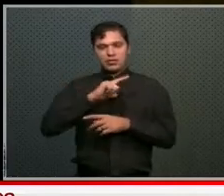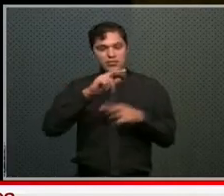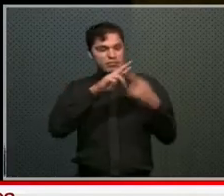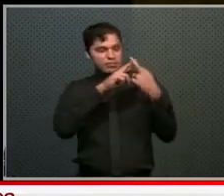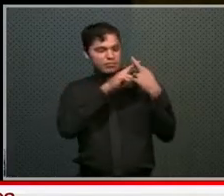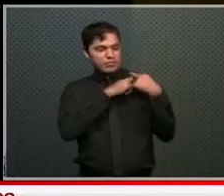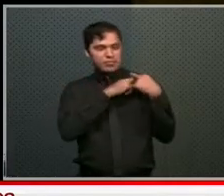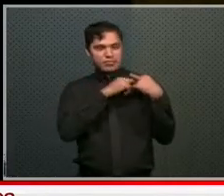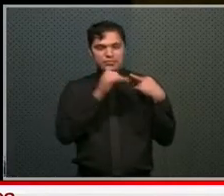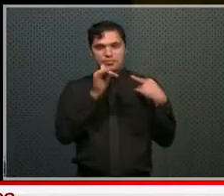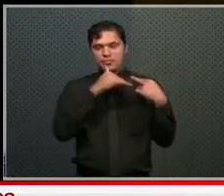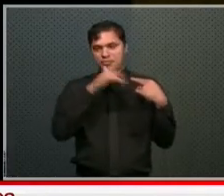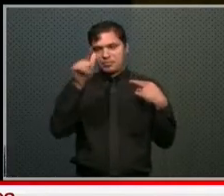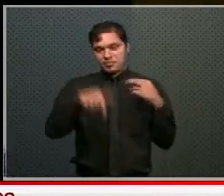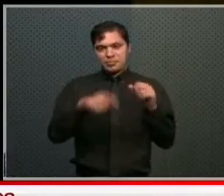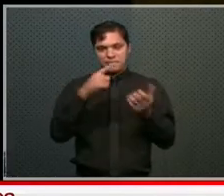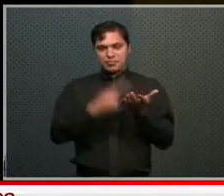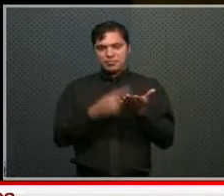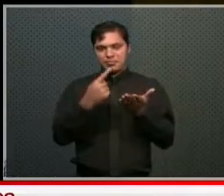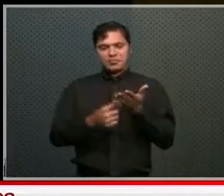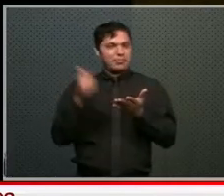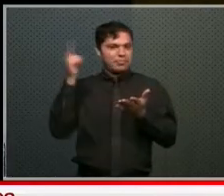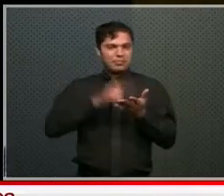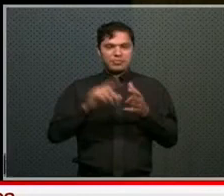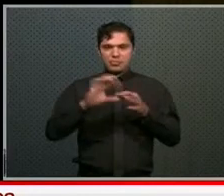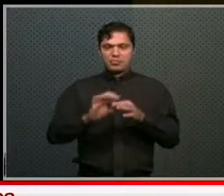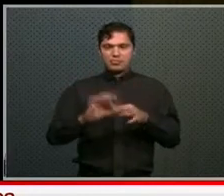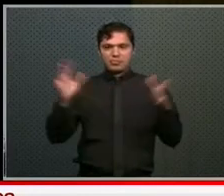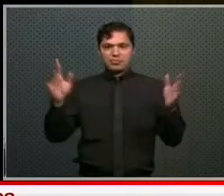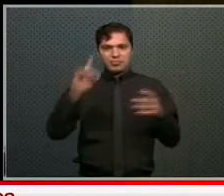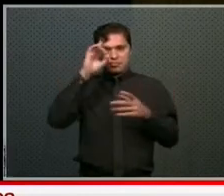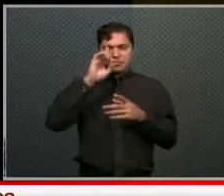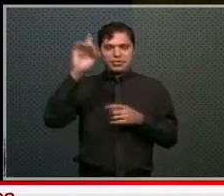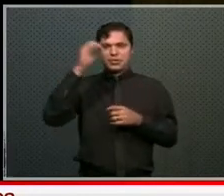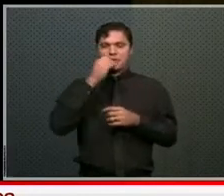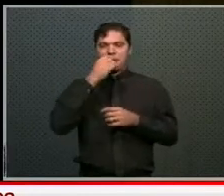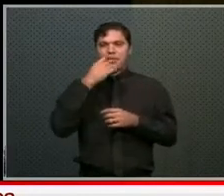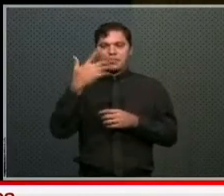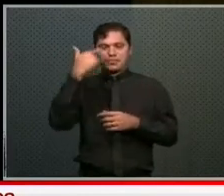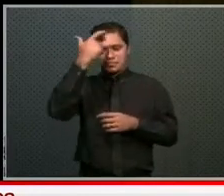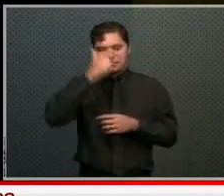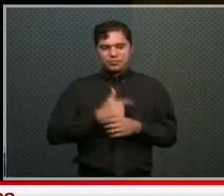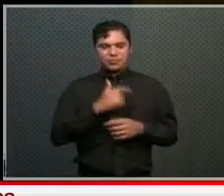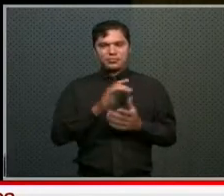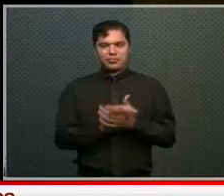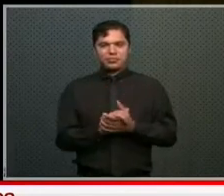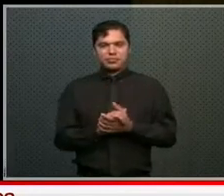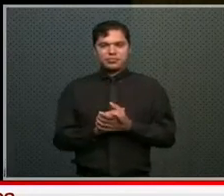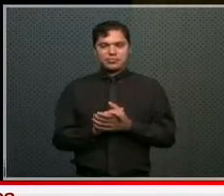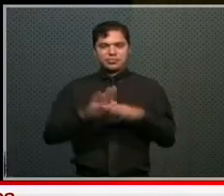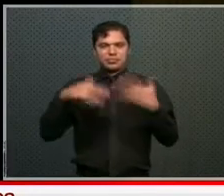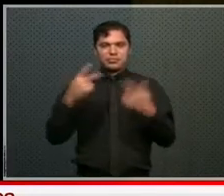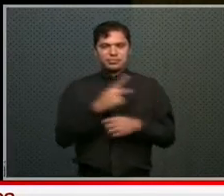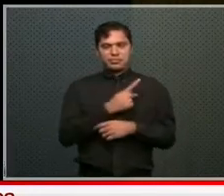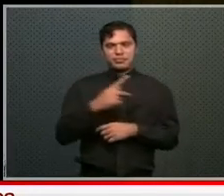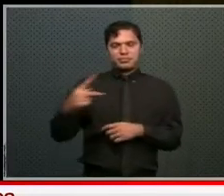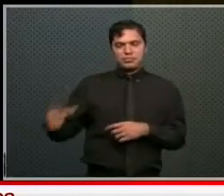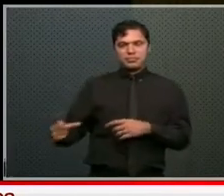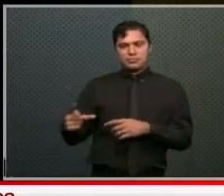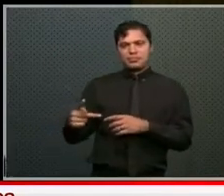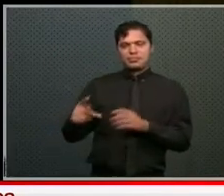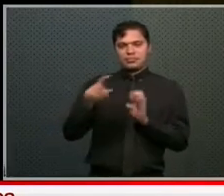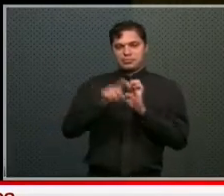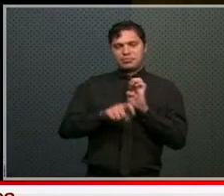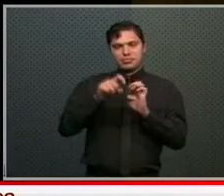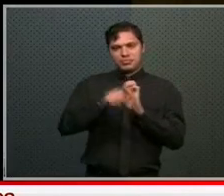que infelizmente a sua agenda não permitiu e eu falo que Deus é muito bondoso comigo ao invés do presidente da Embrapa entregar para